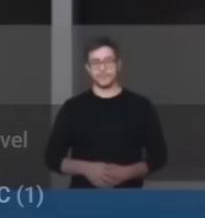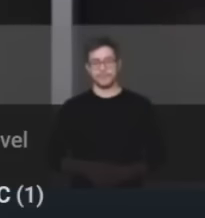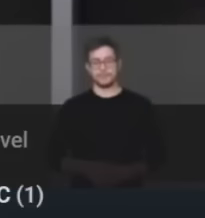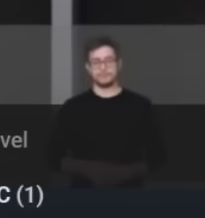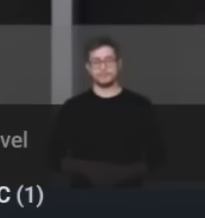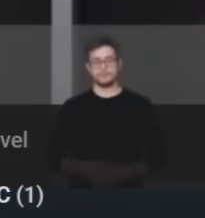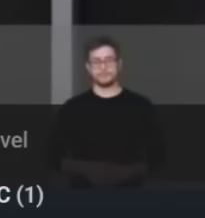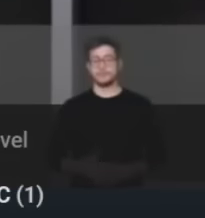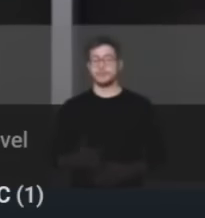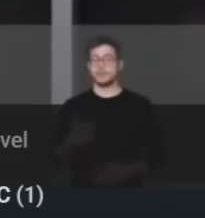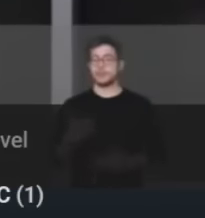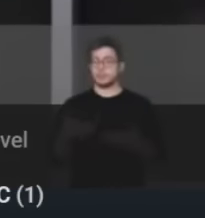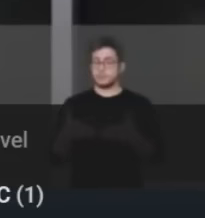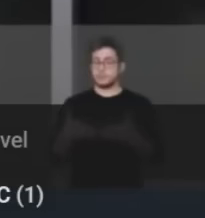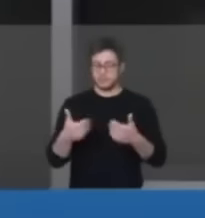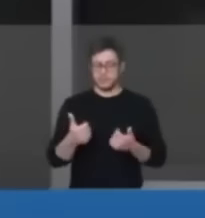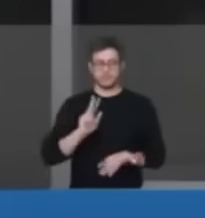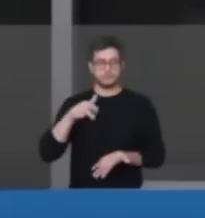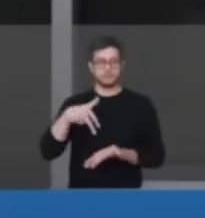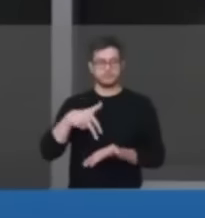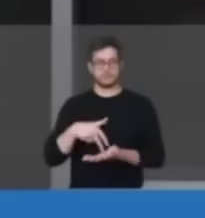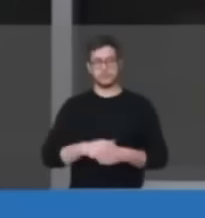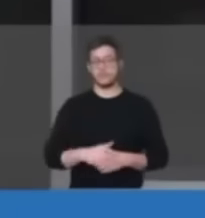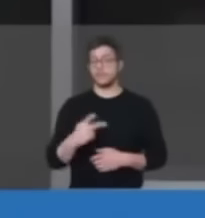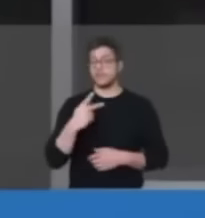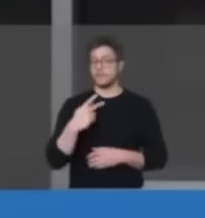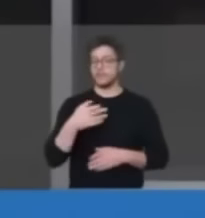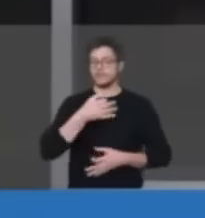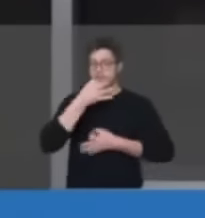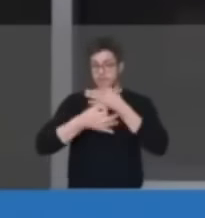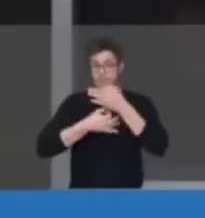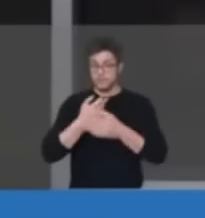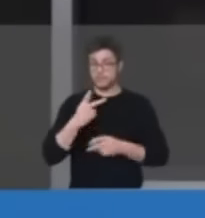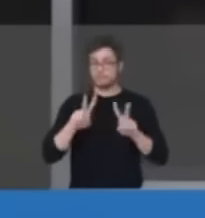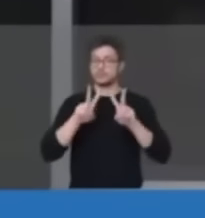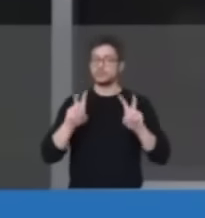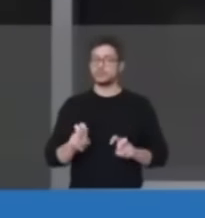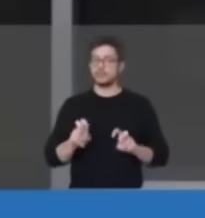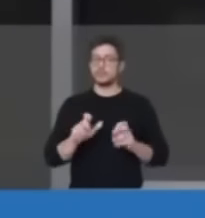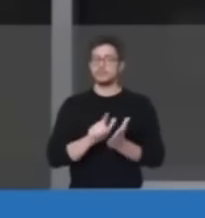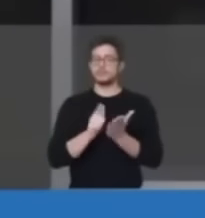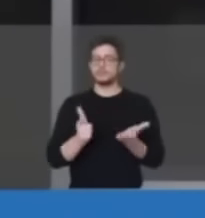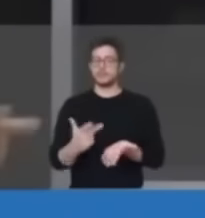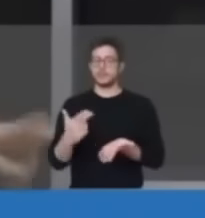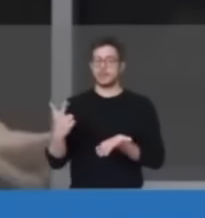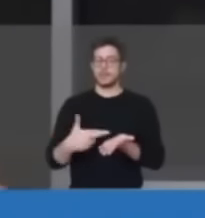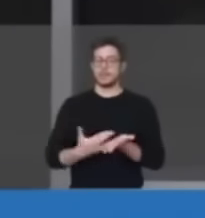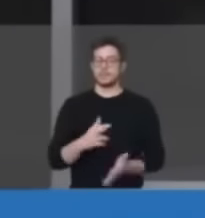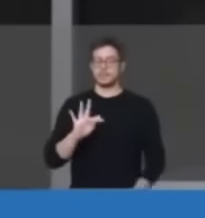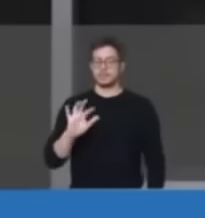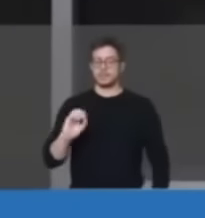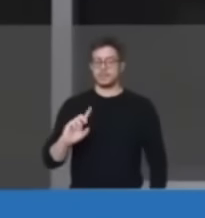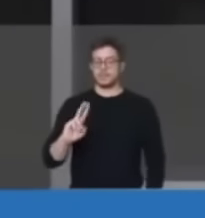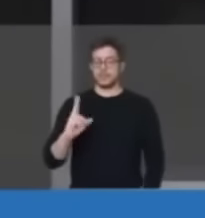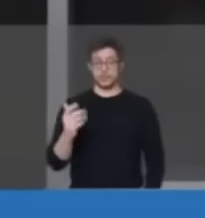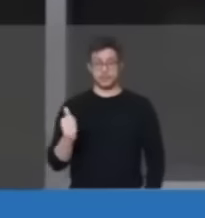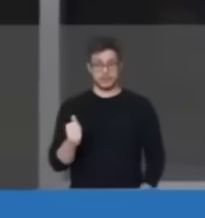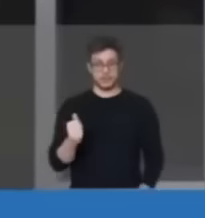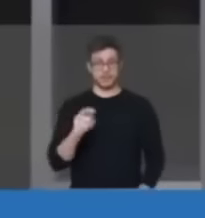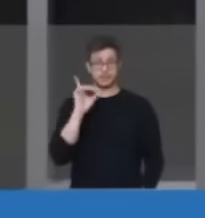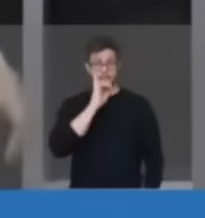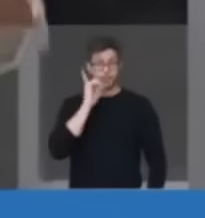reagir ao editorial da folha do domingo mas antes de entrar nesse tema eu queria apenas também reagir a dois pronunciamentos que aqui vi